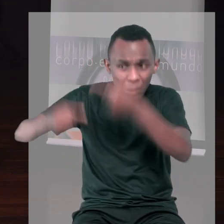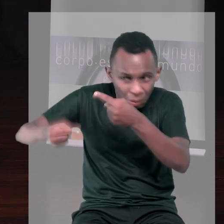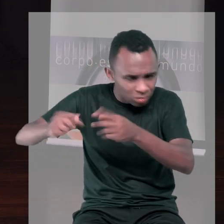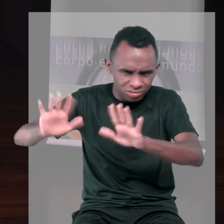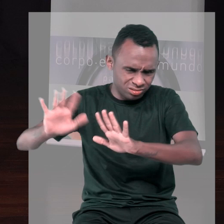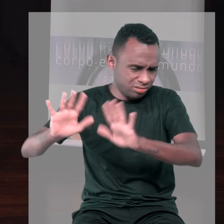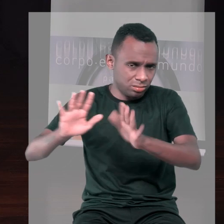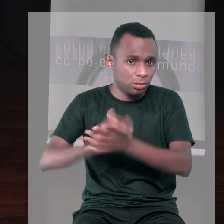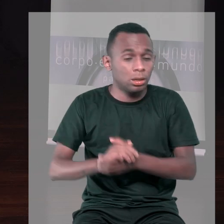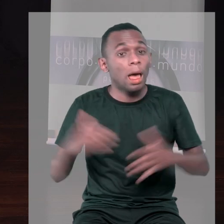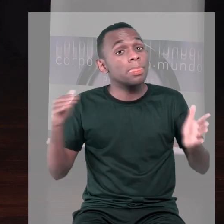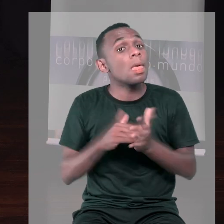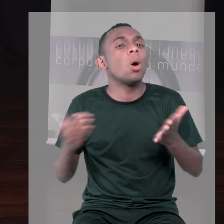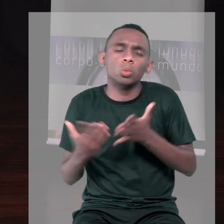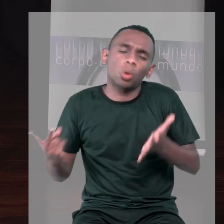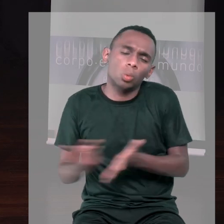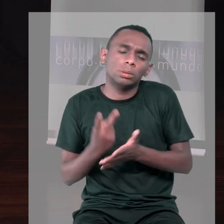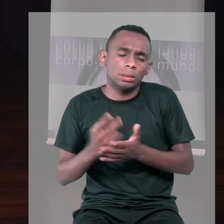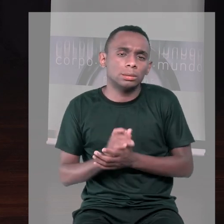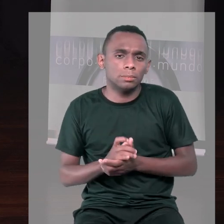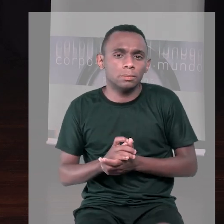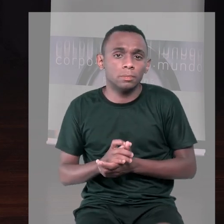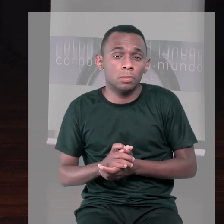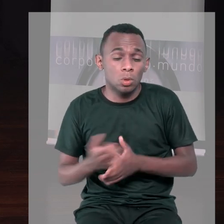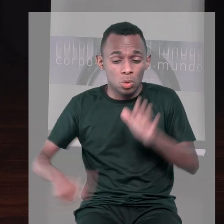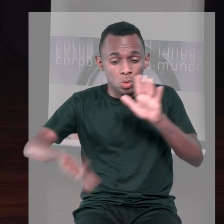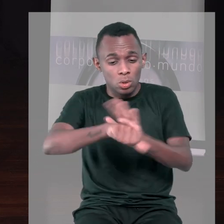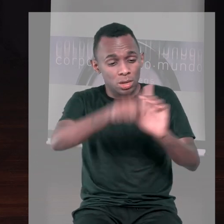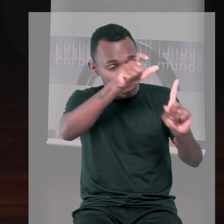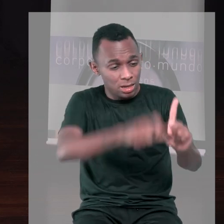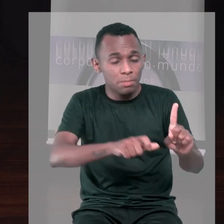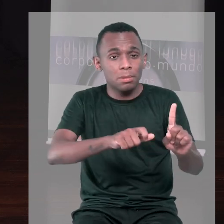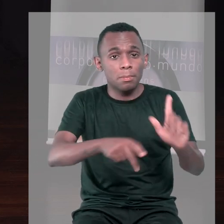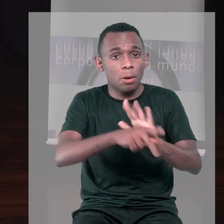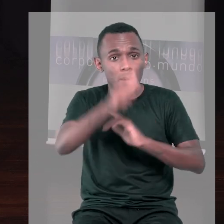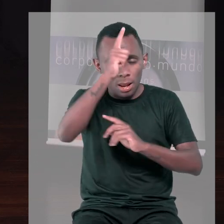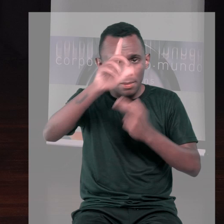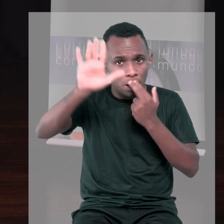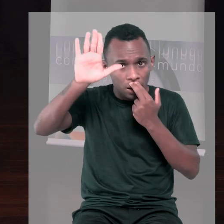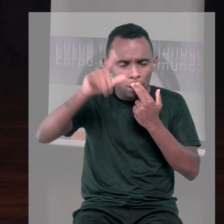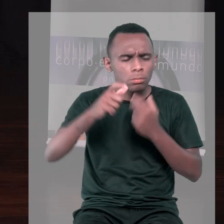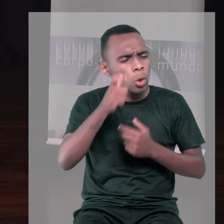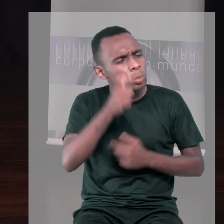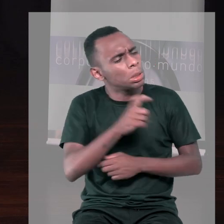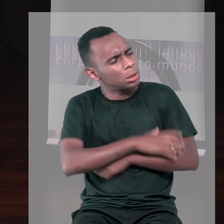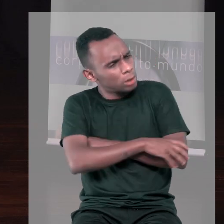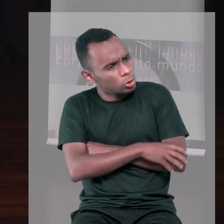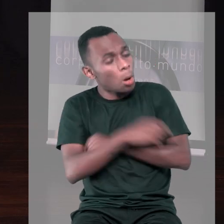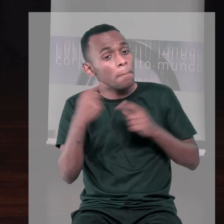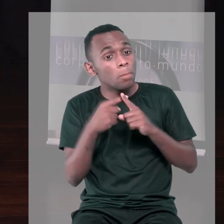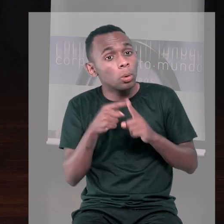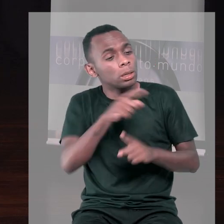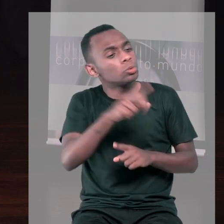as condições sob as quais uma parte das pessoas dá sua adesão a um regime